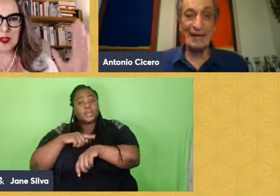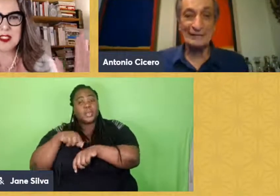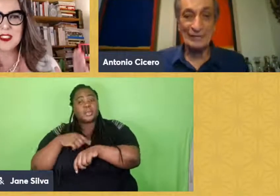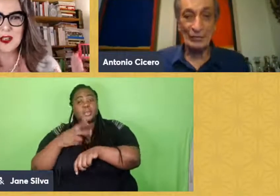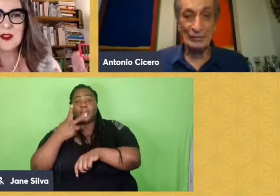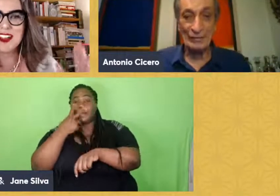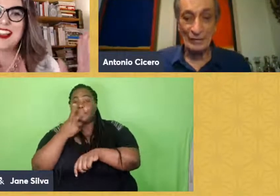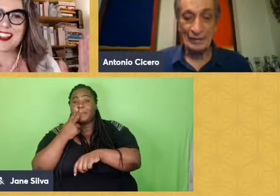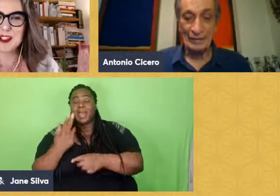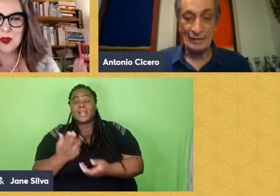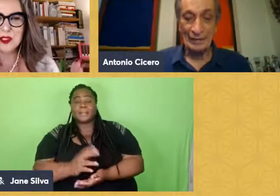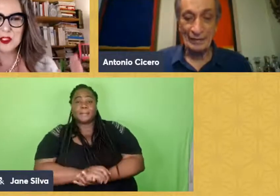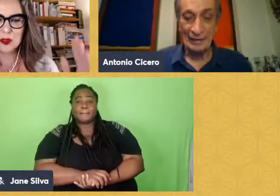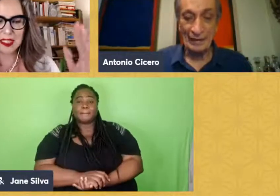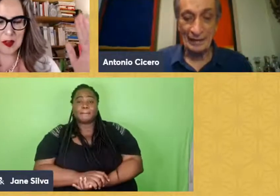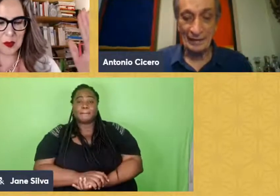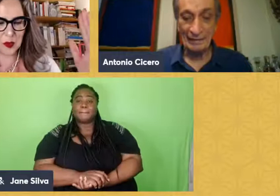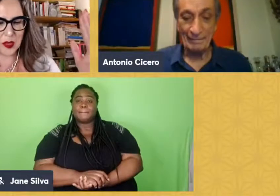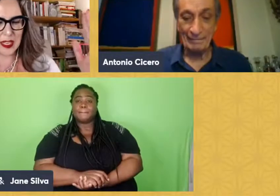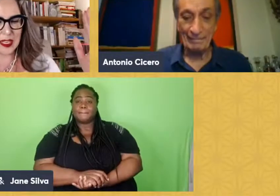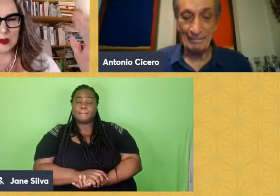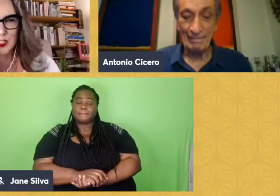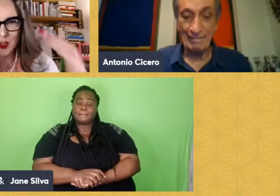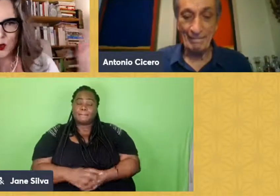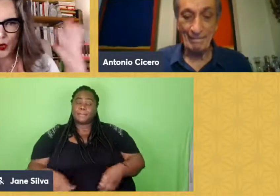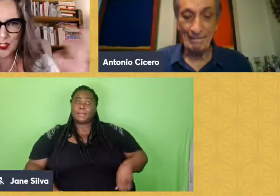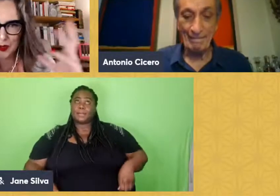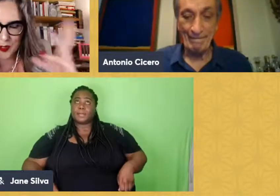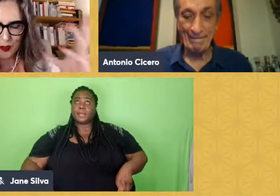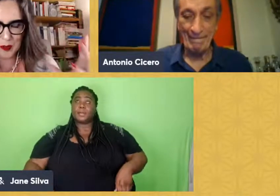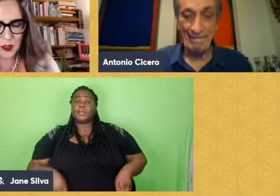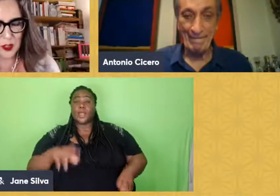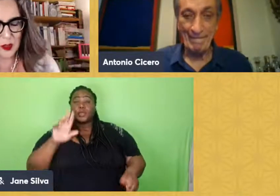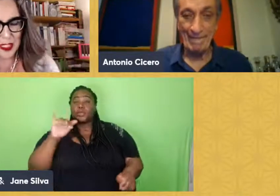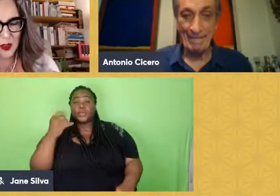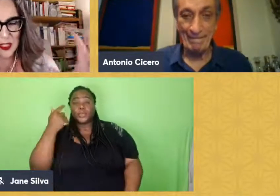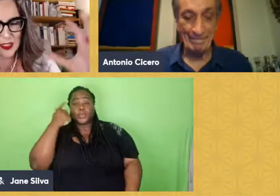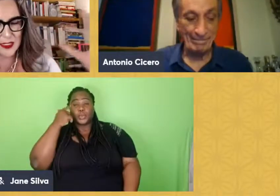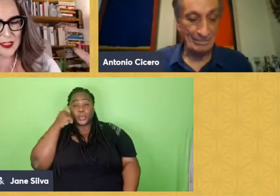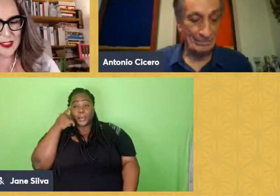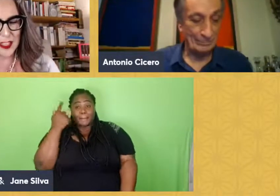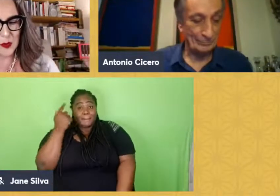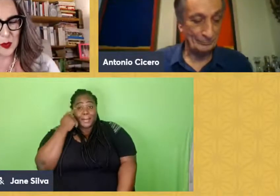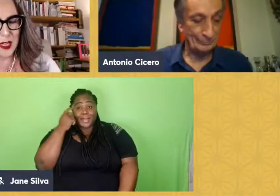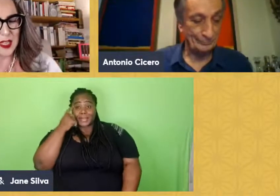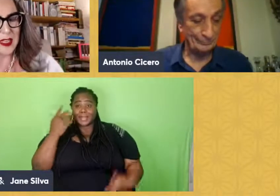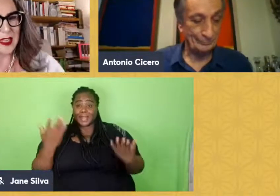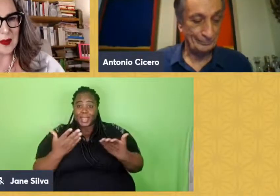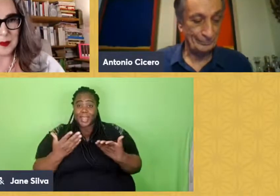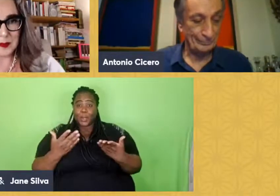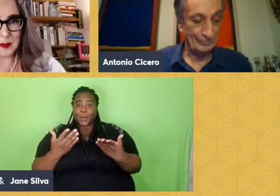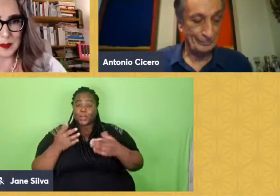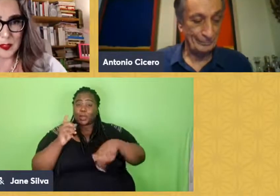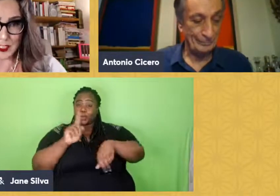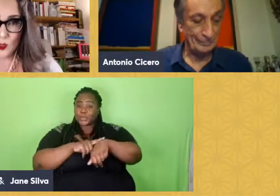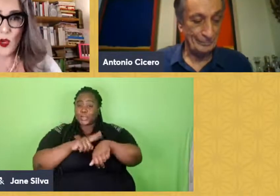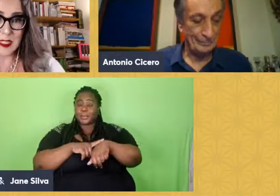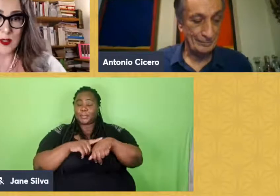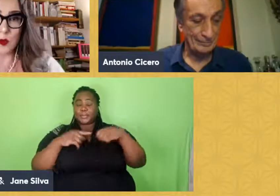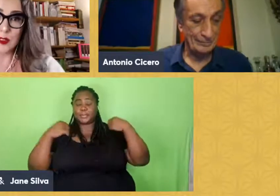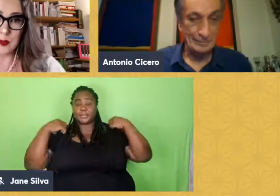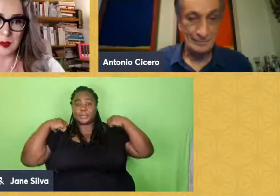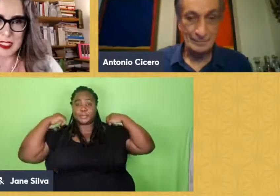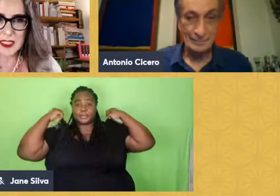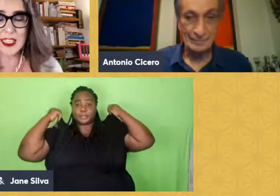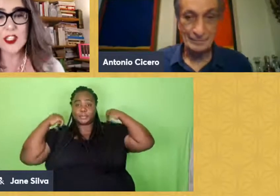essa oposição entre o tempo... Nunca tinha me ocorrido isso, me surgiu aqui agora, entre esse tempo das horas,